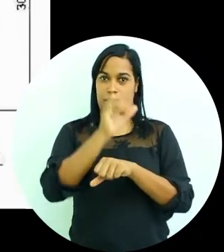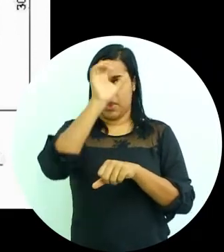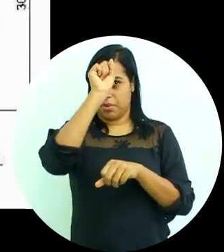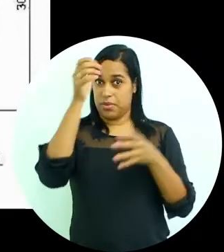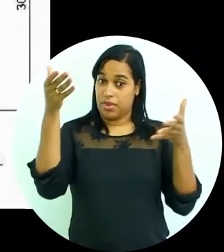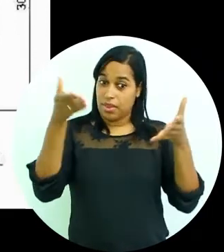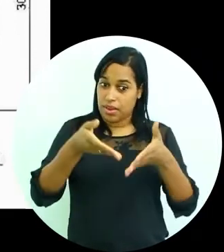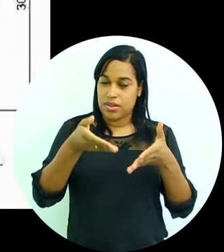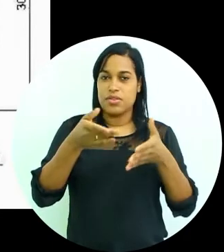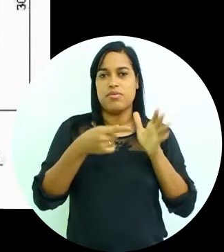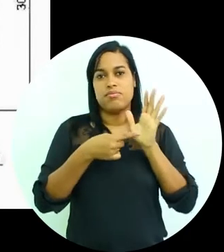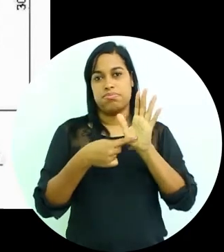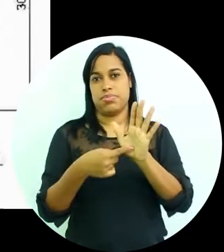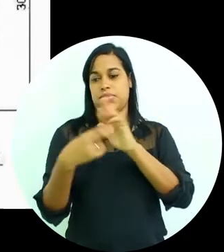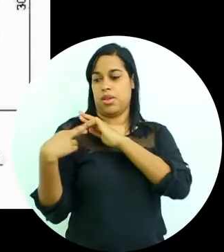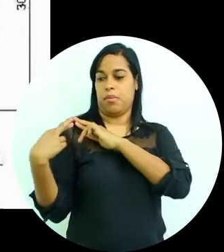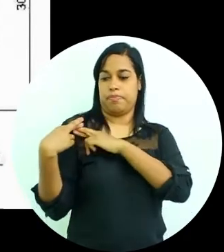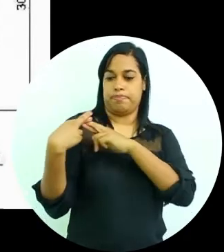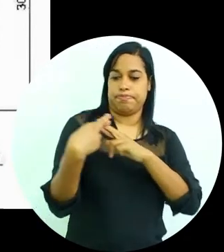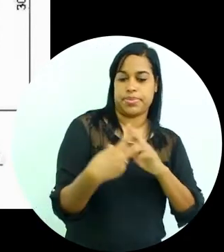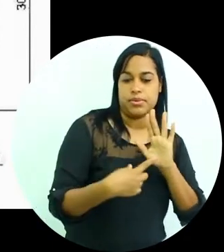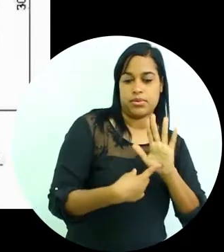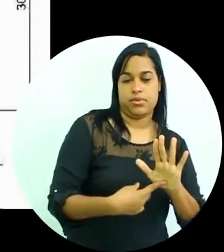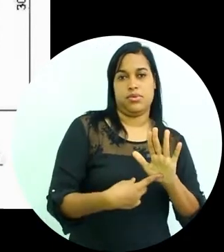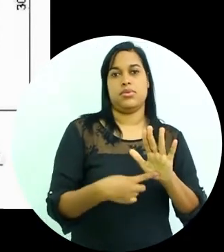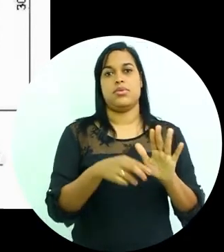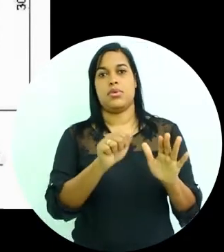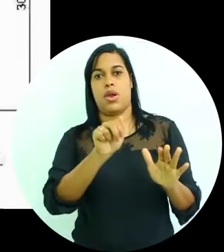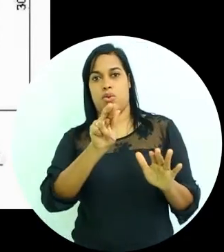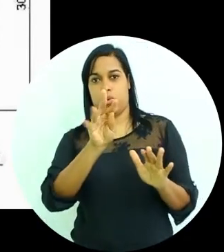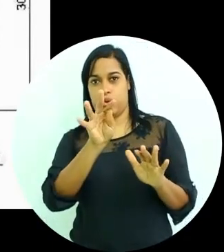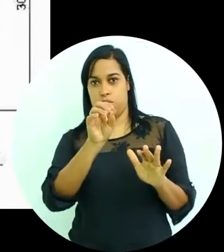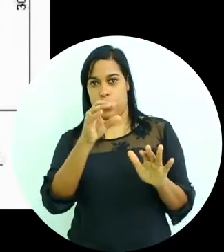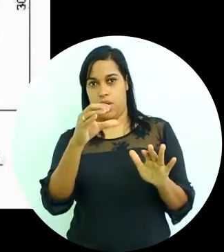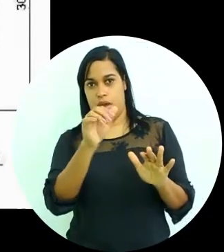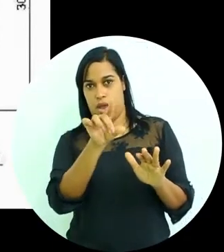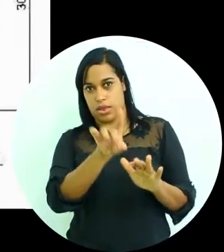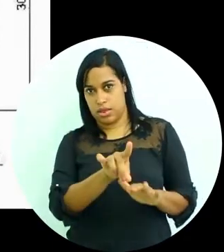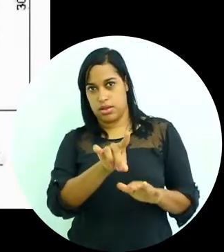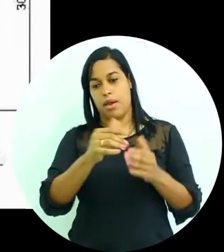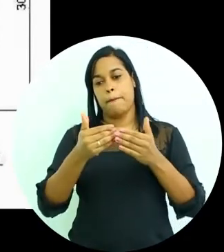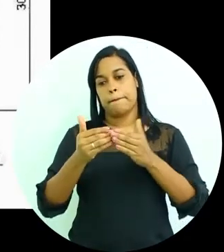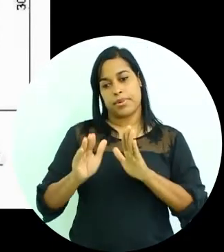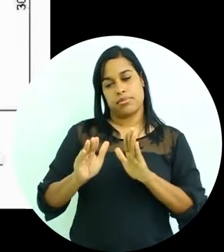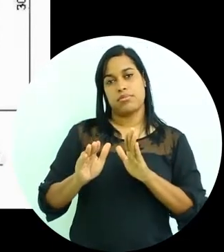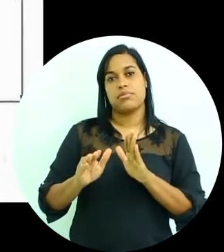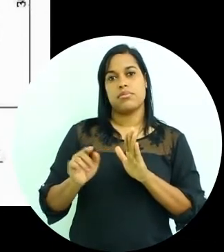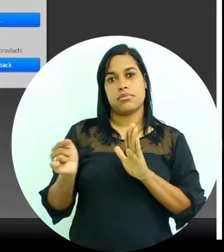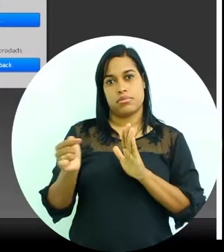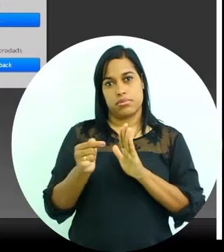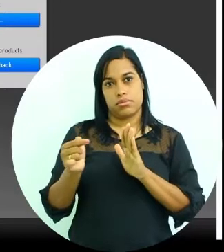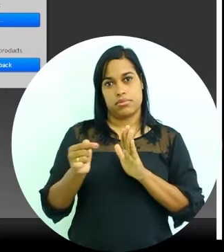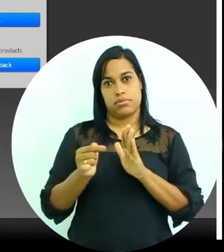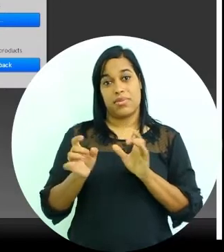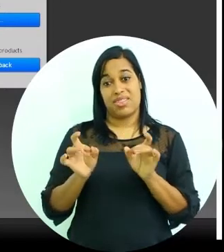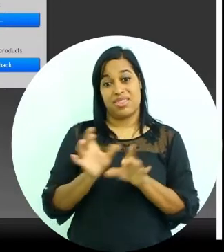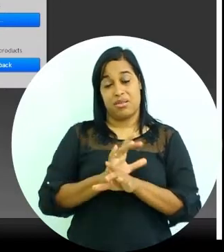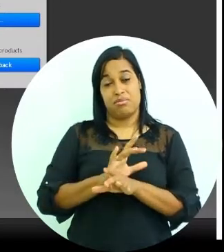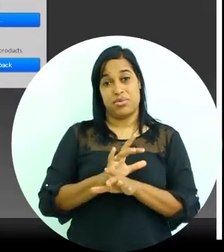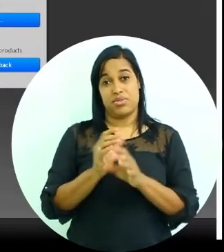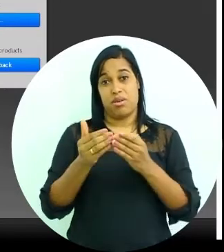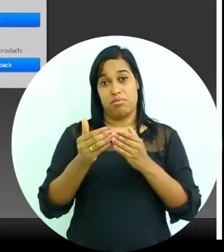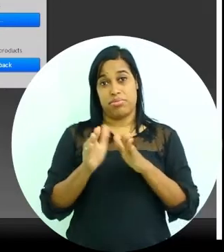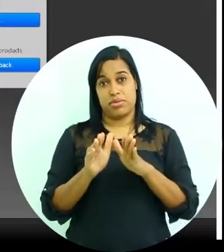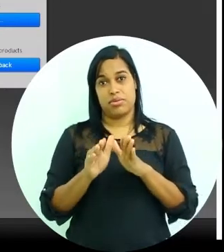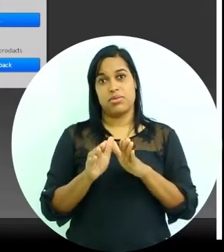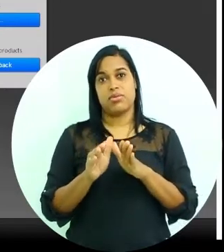nós aprendemos até agora, nós vamos representar ela no AutoCAD. A primeira coisa então é abrir o AutoCAD. Então após